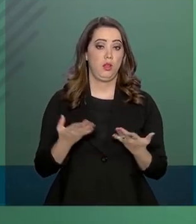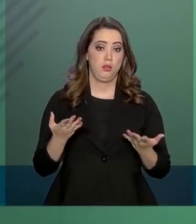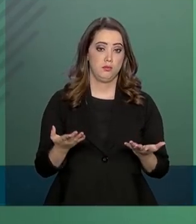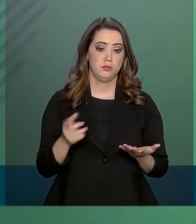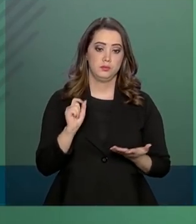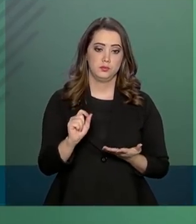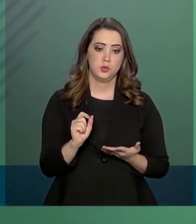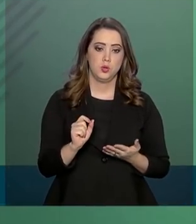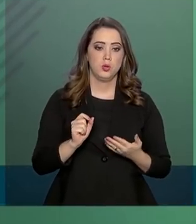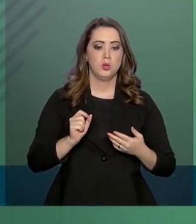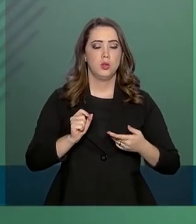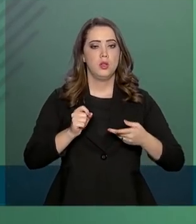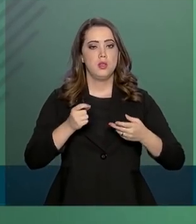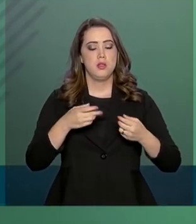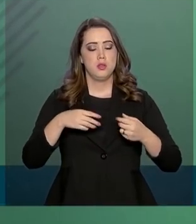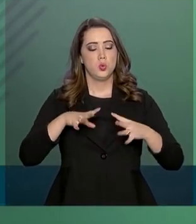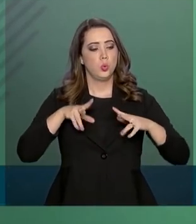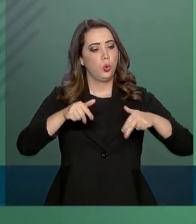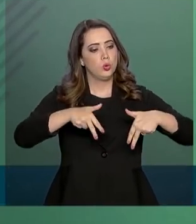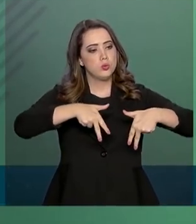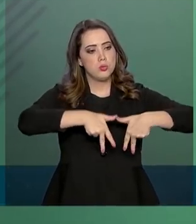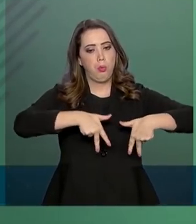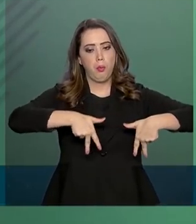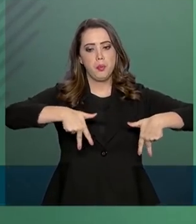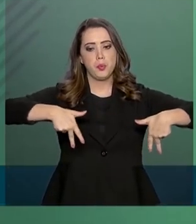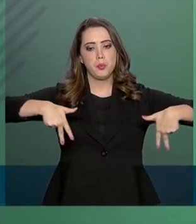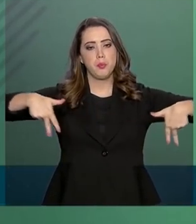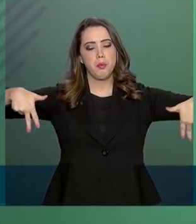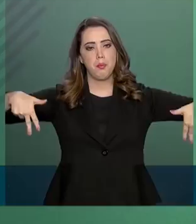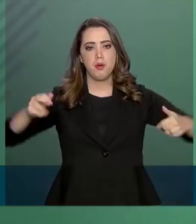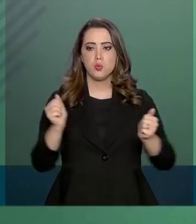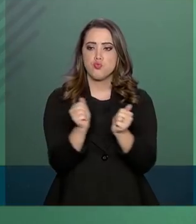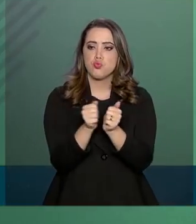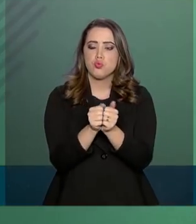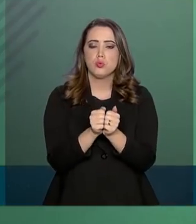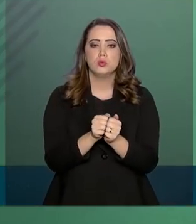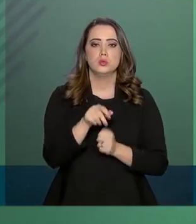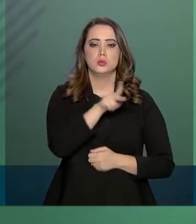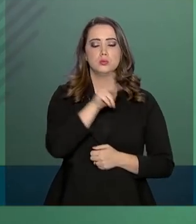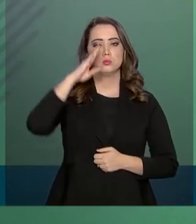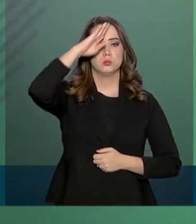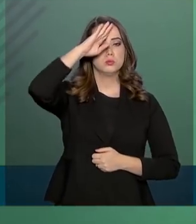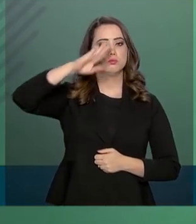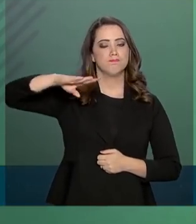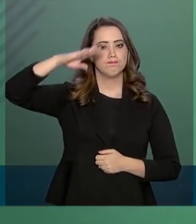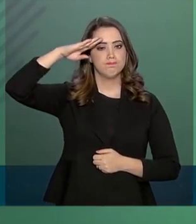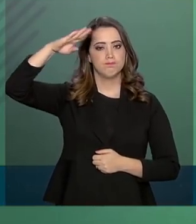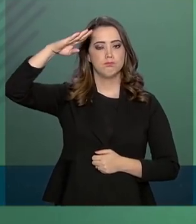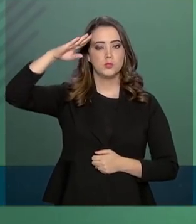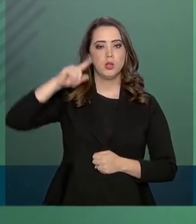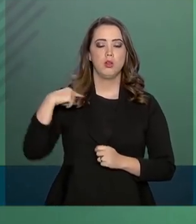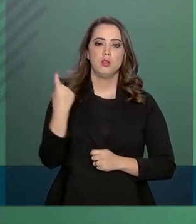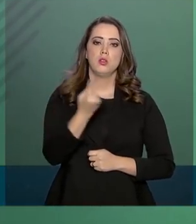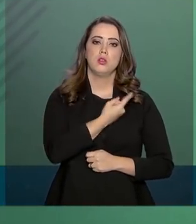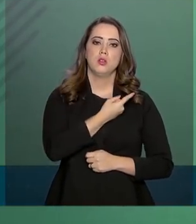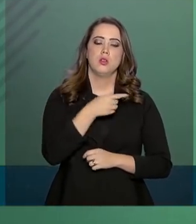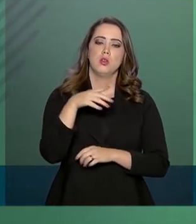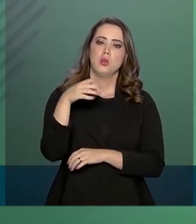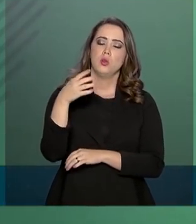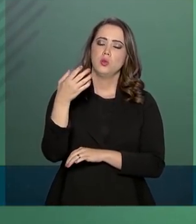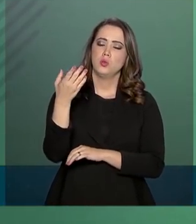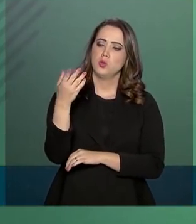lado a lado ao nosso presidente em uma reverência natural ao nosso pavilhão